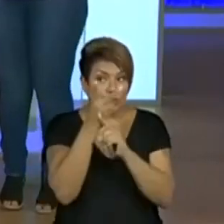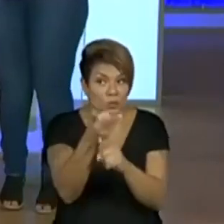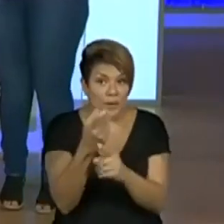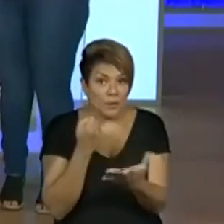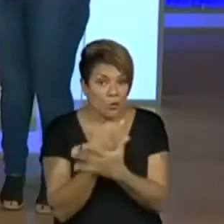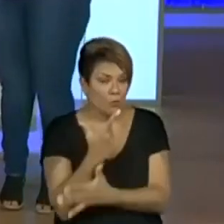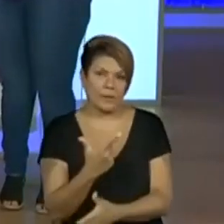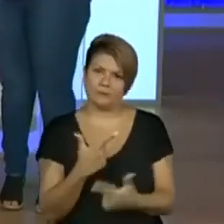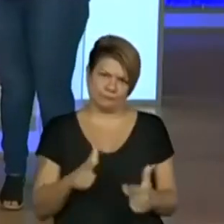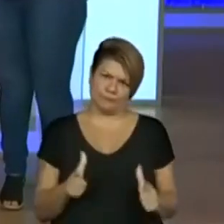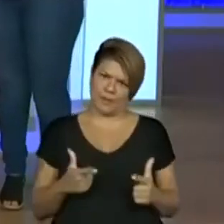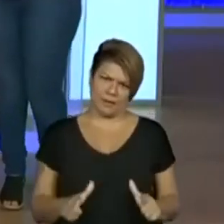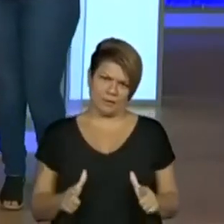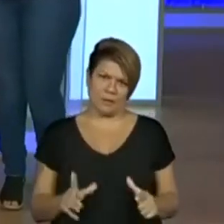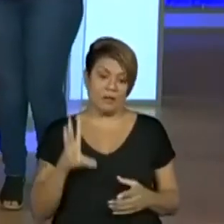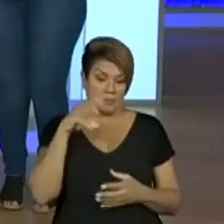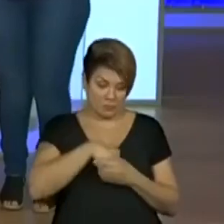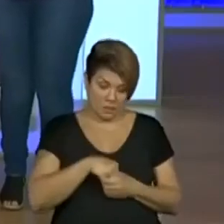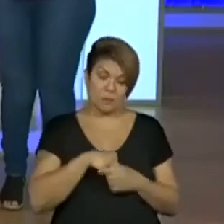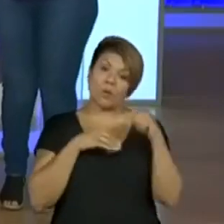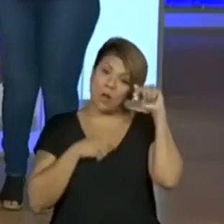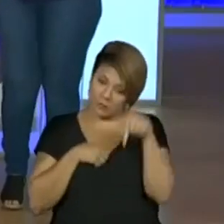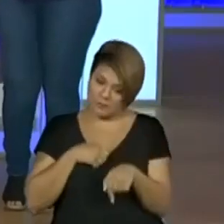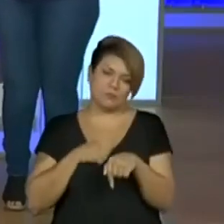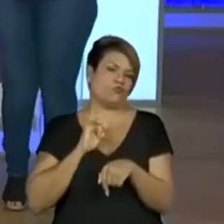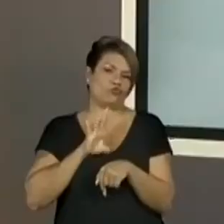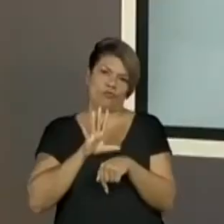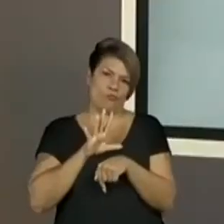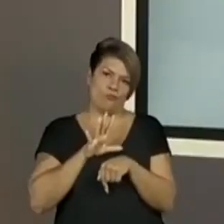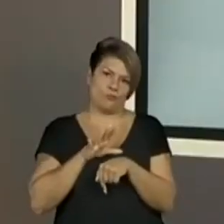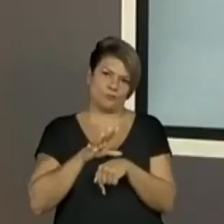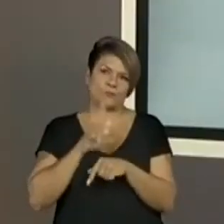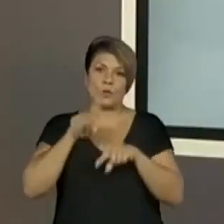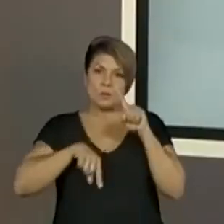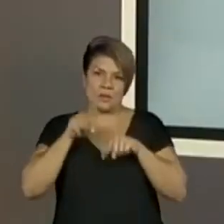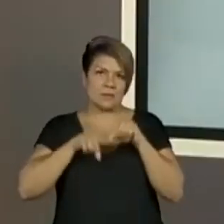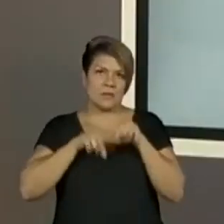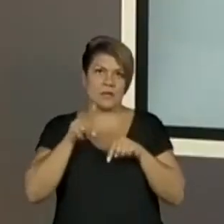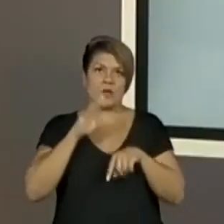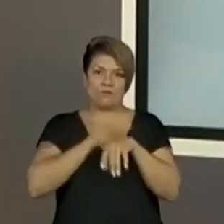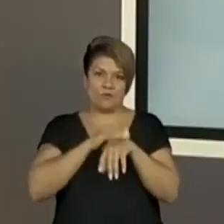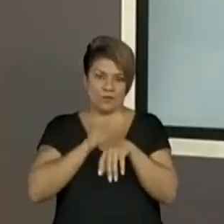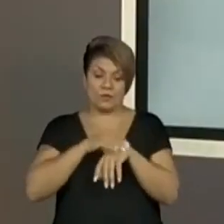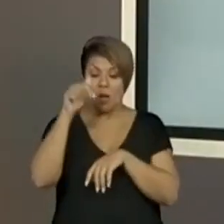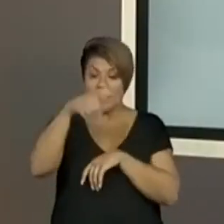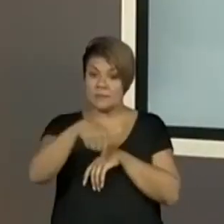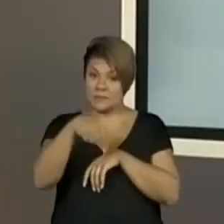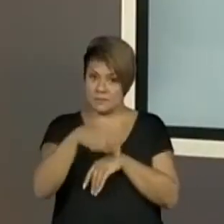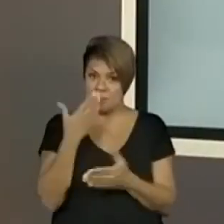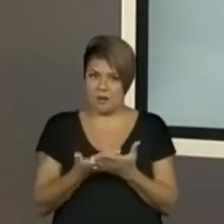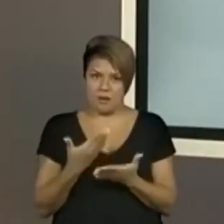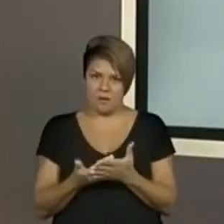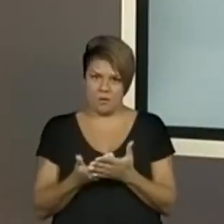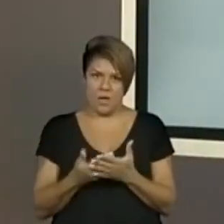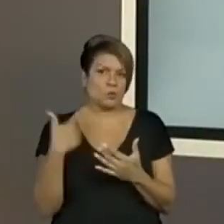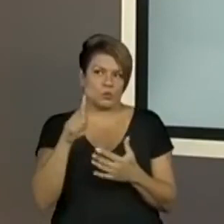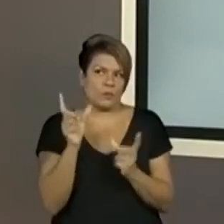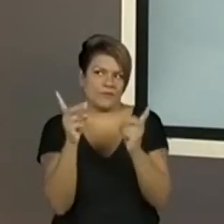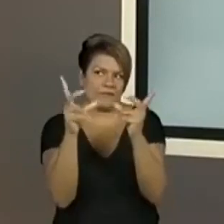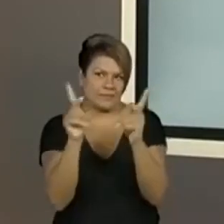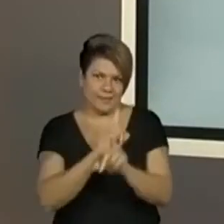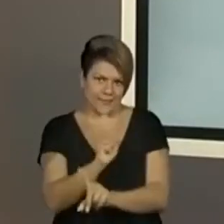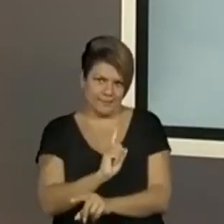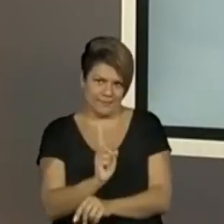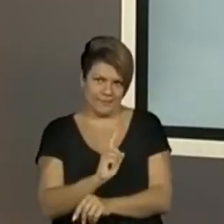não, então, só faz parte do nosso acervo aqui, tá bom? Ele é material que foi produzido para aula, mas os slides constam uma sequência